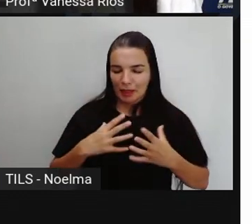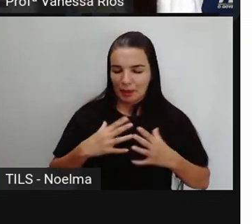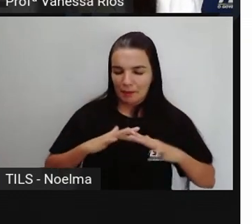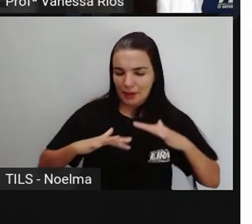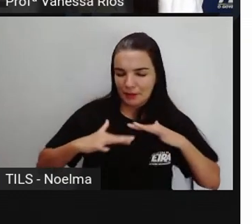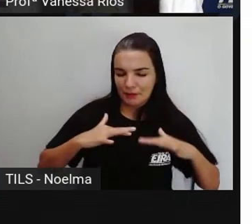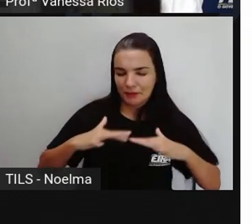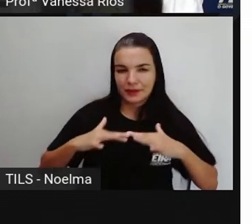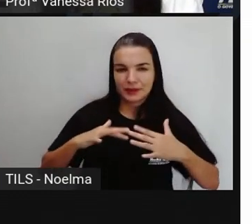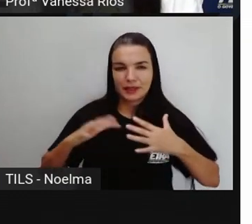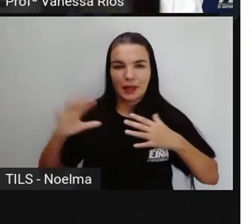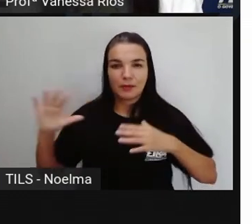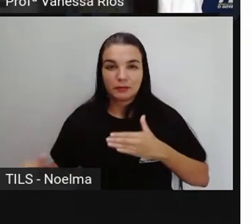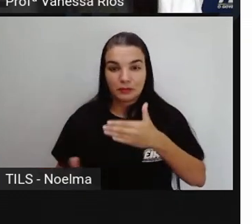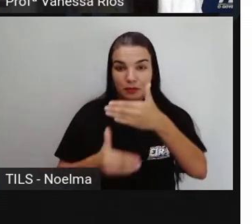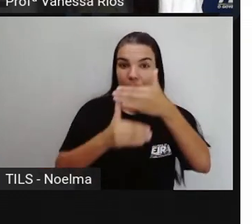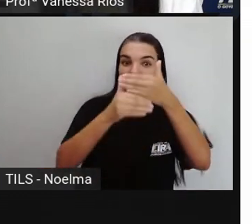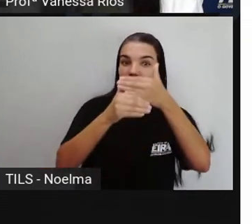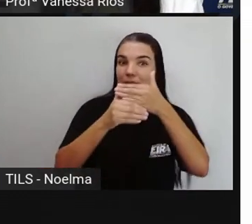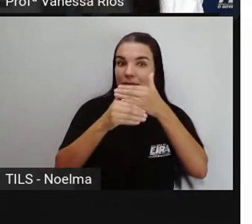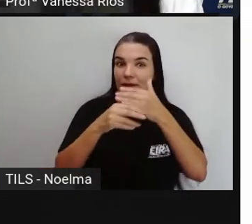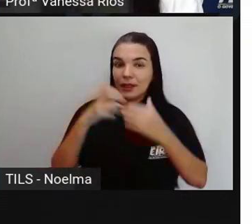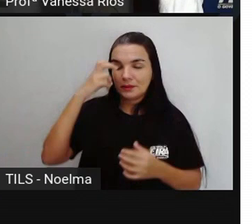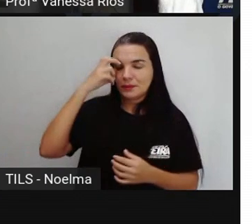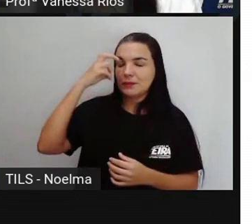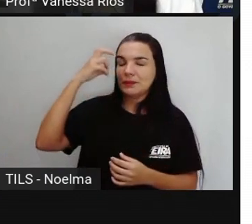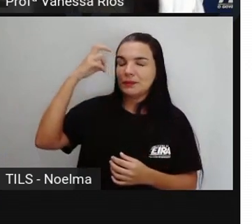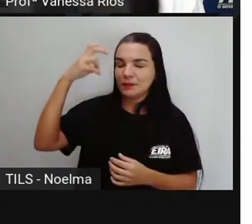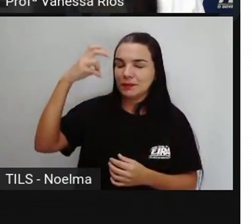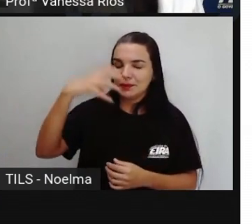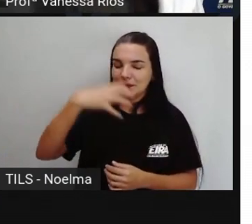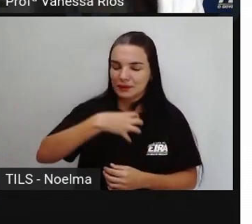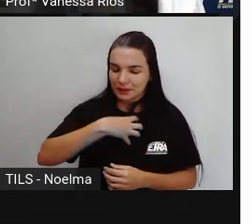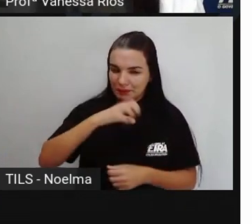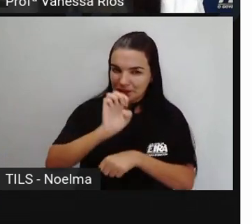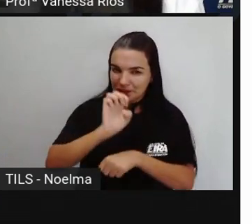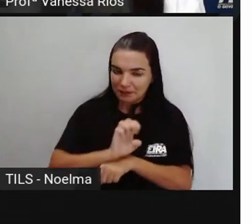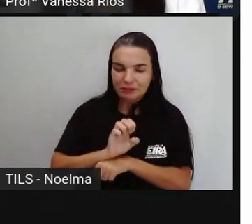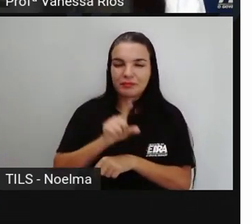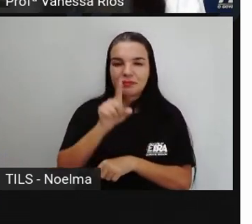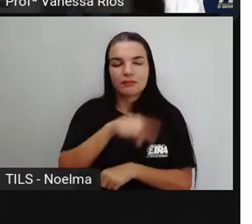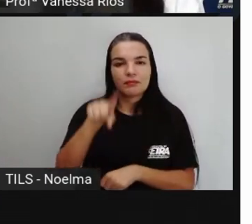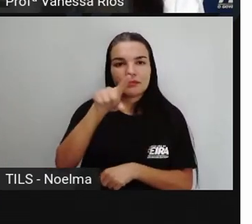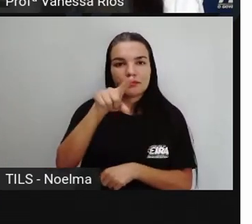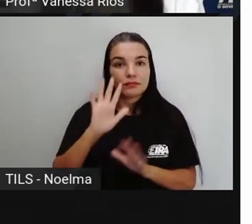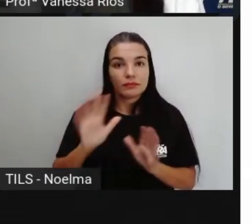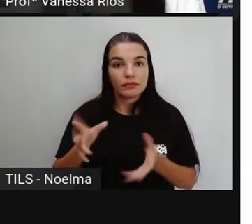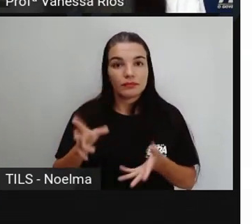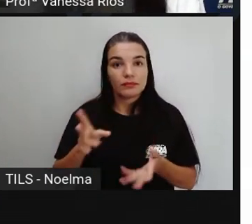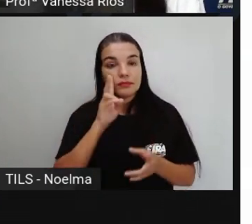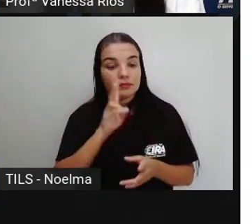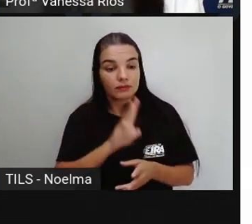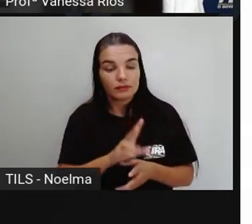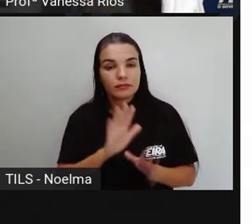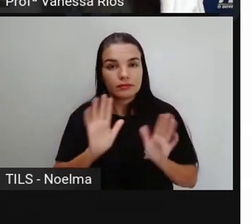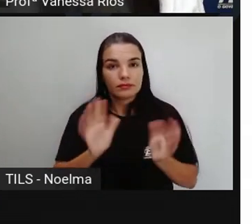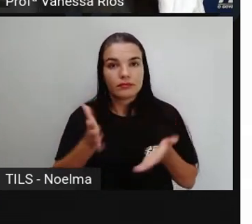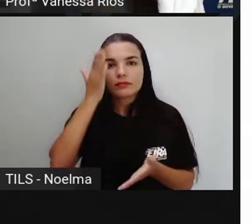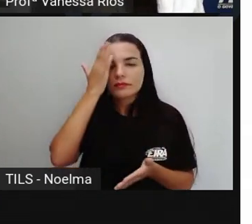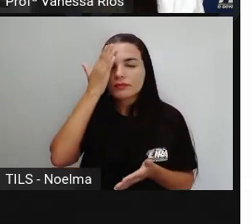compõem aí a cultura do nosso estado, a cultura da Bahia, você vai observar tudo isso que você já sabia, que